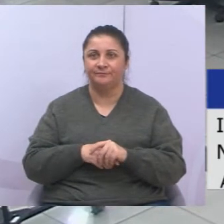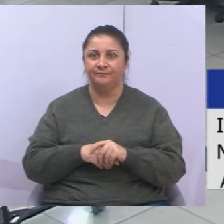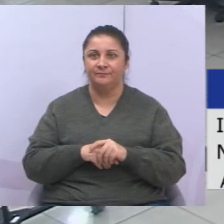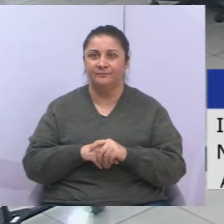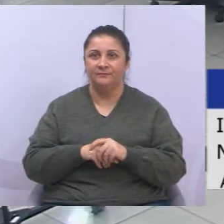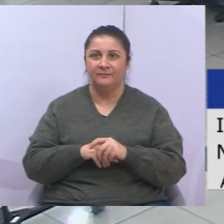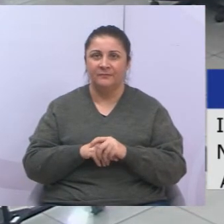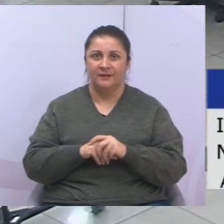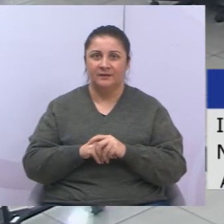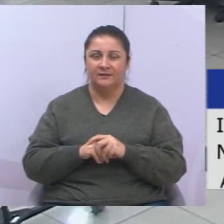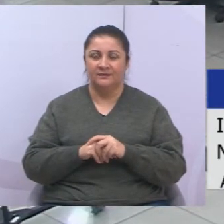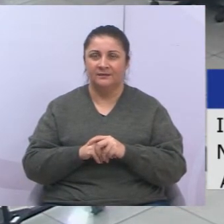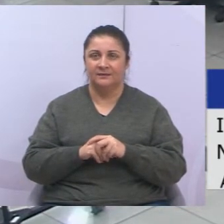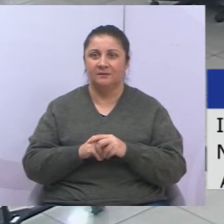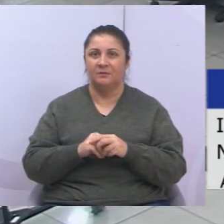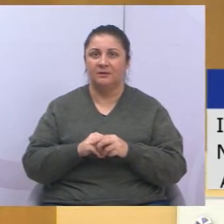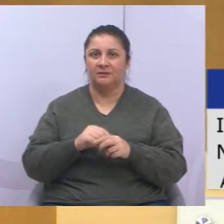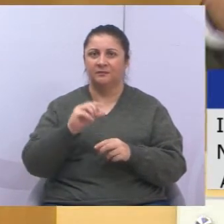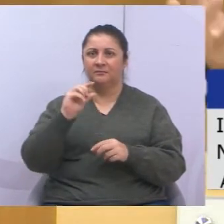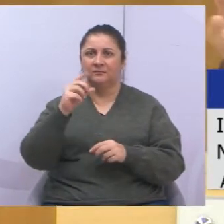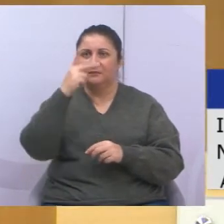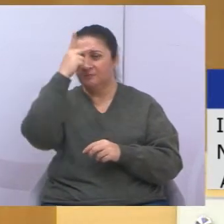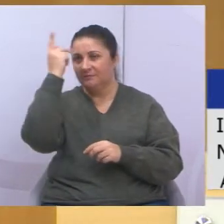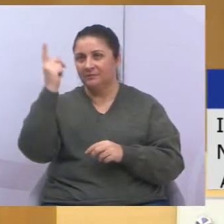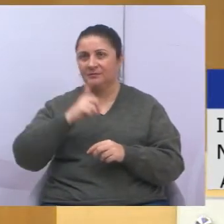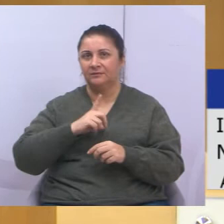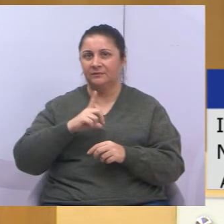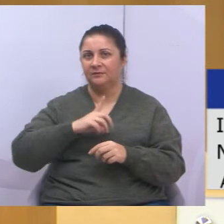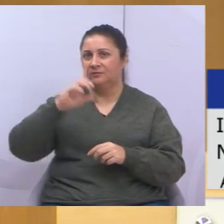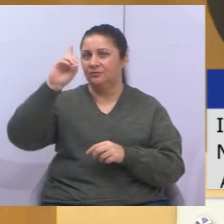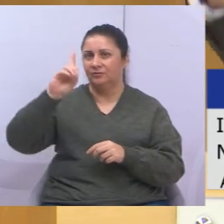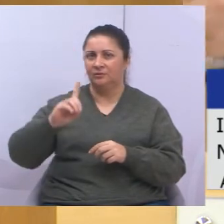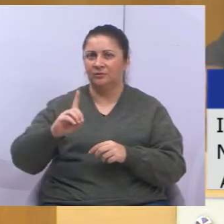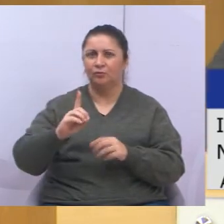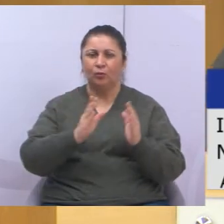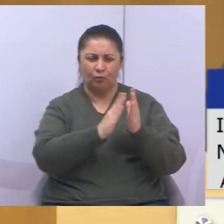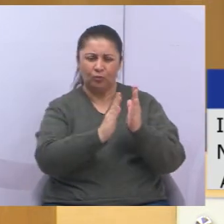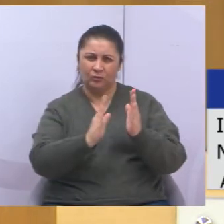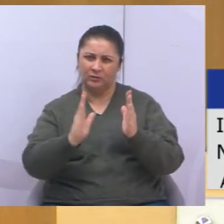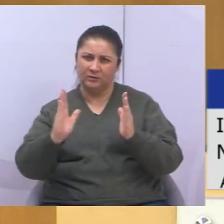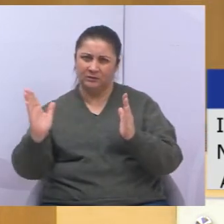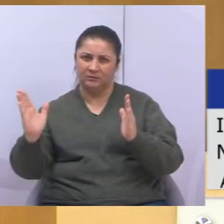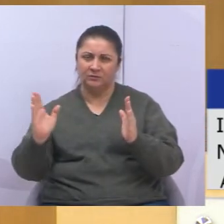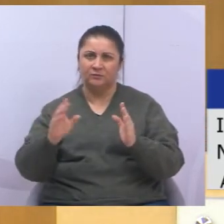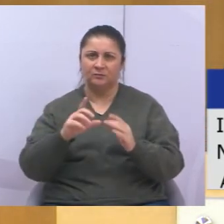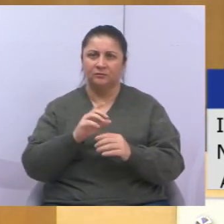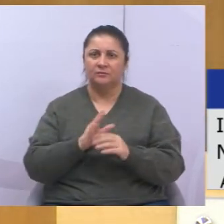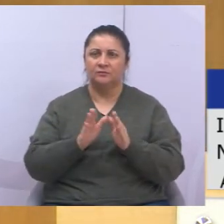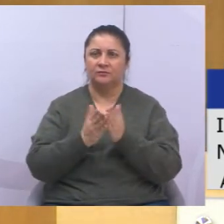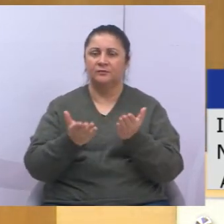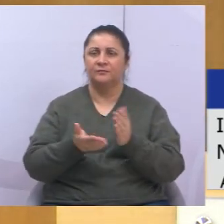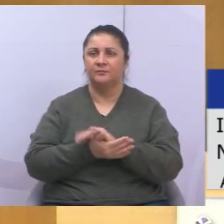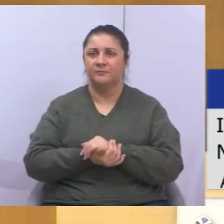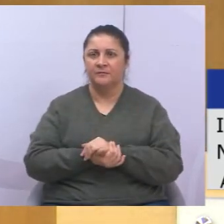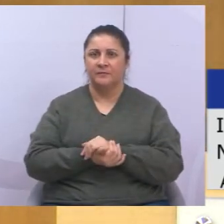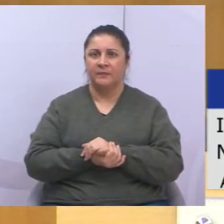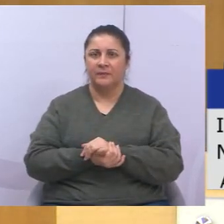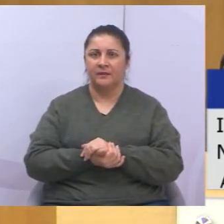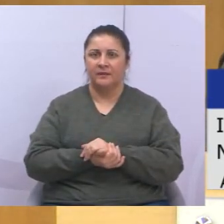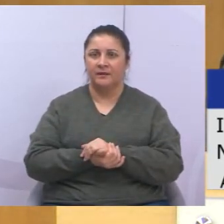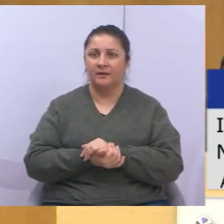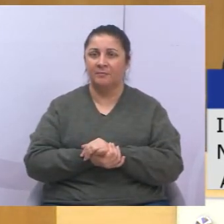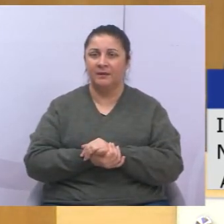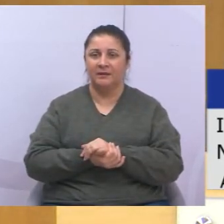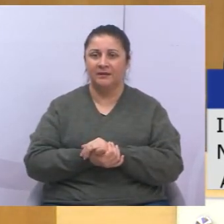Que era para poucas pessoas, né? Eu não tive direito à Barça, não tive direito a ter muitas vezes lá na minha